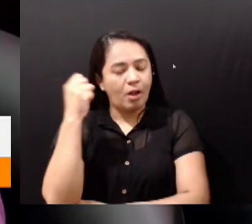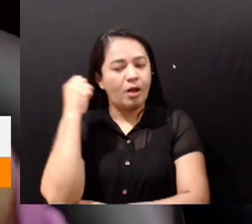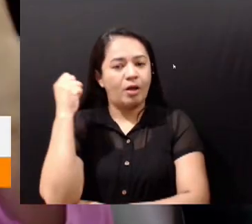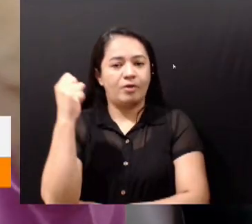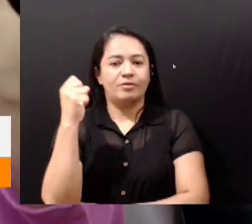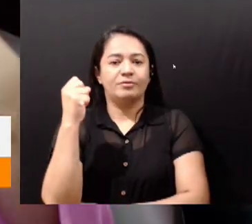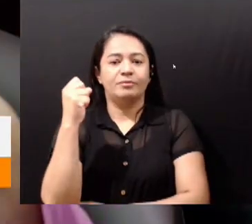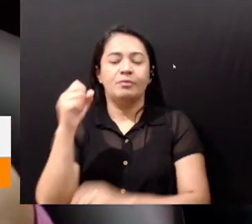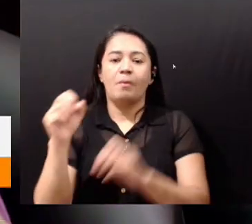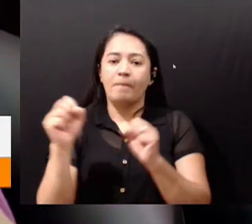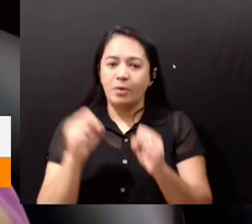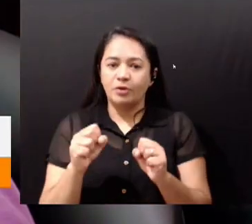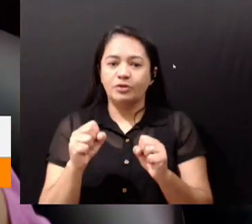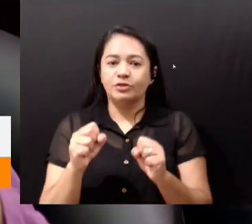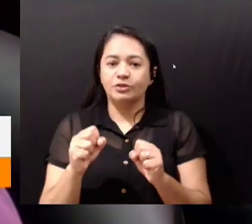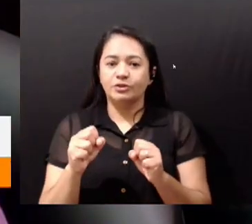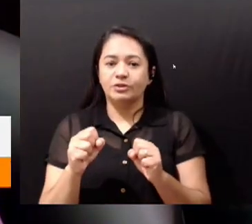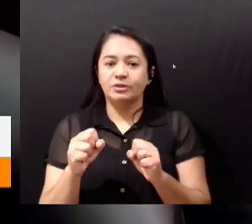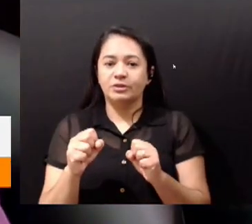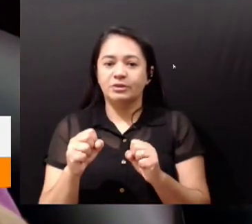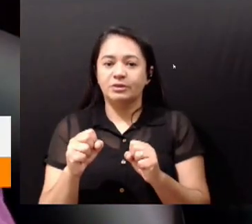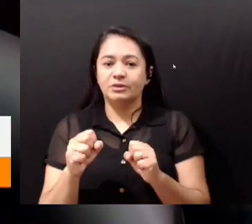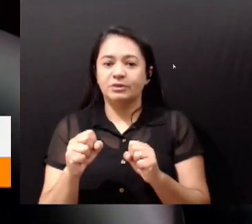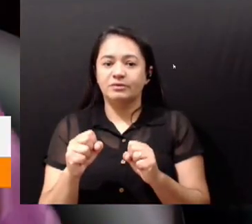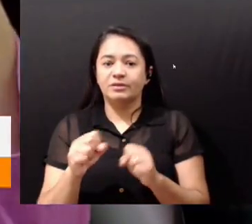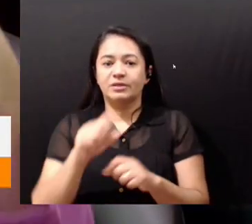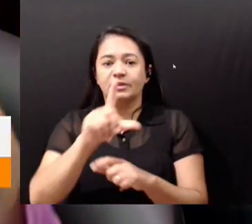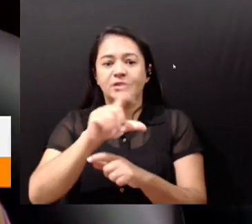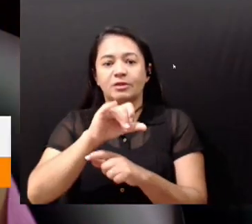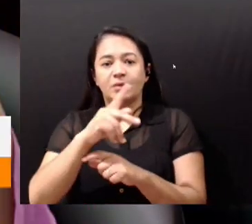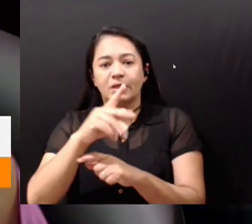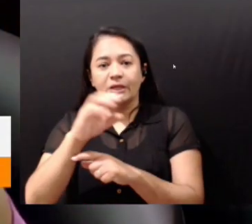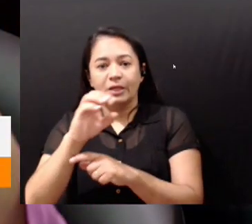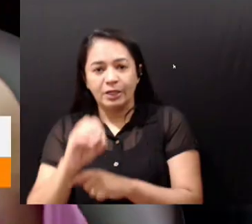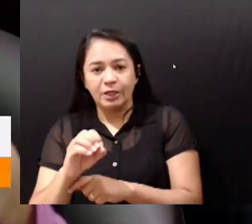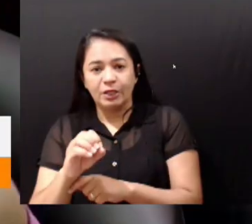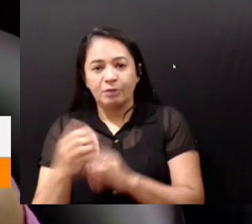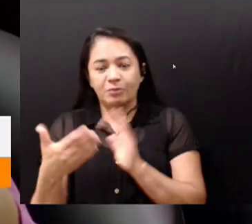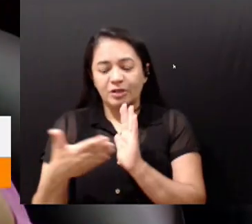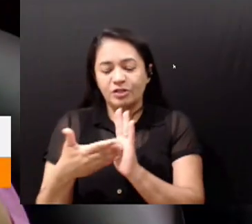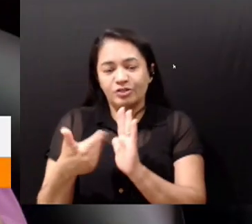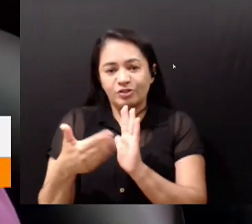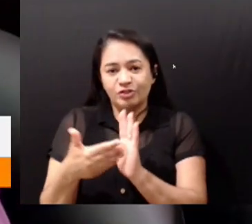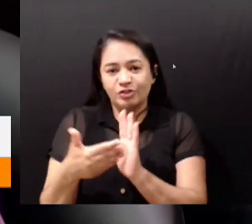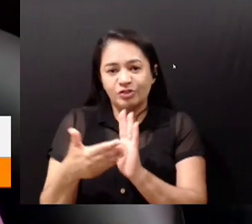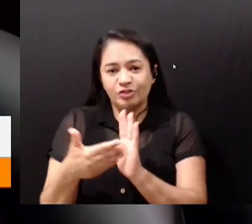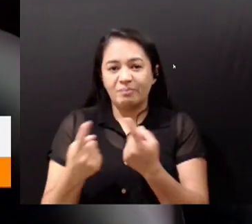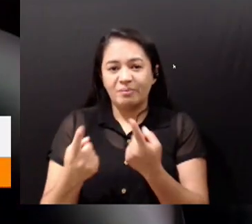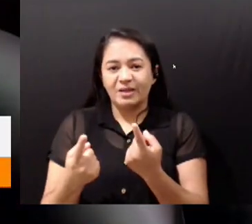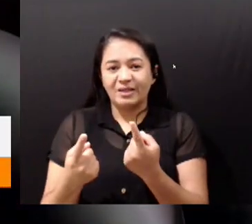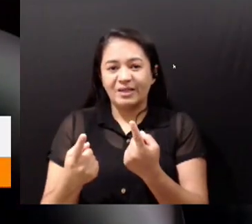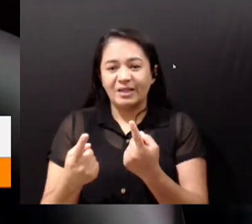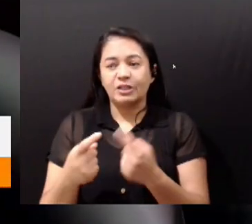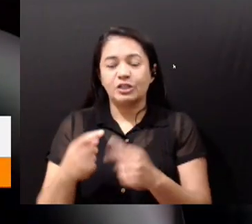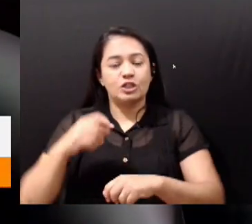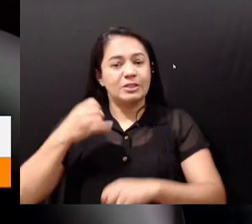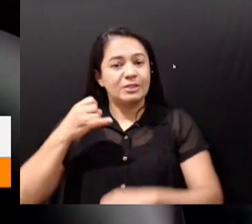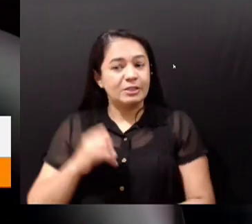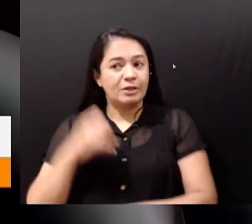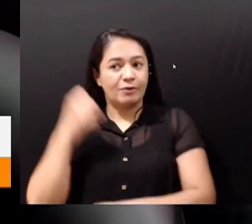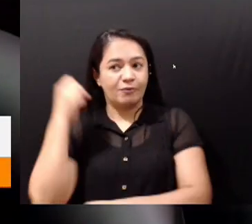até fazer a lipo, né, que é a retirada, tudinho, mas isso é um lipedema grave que